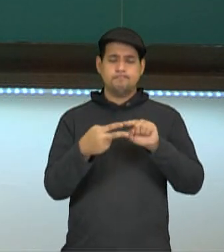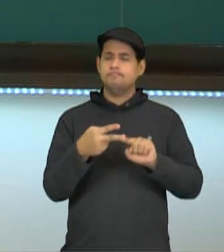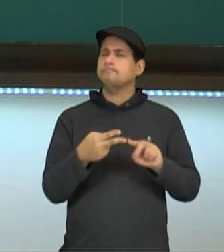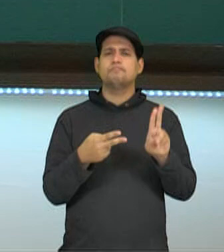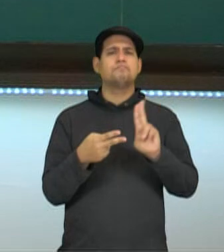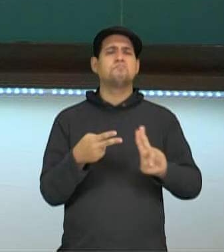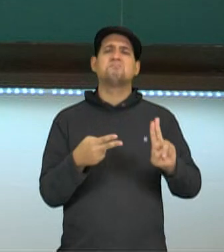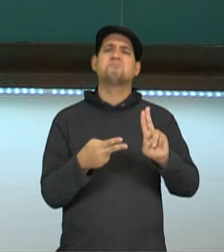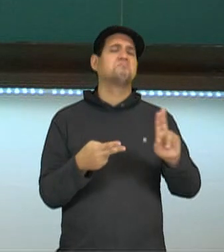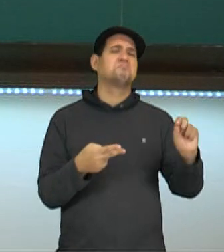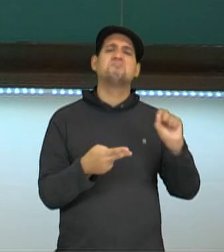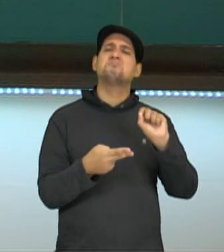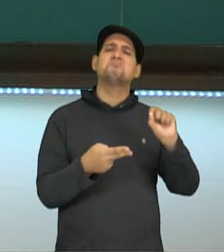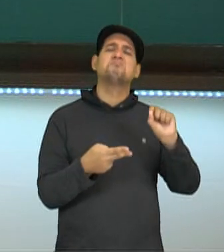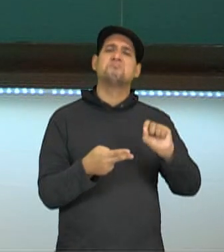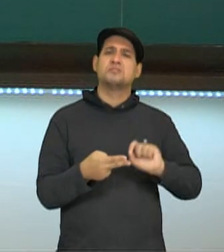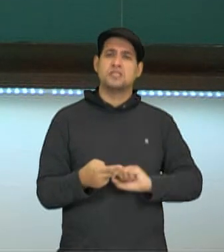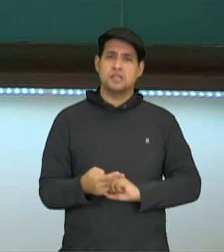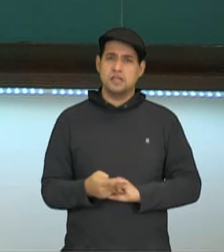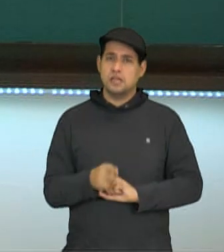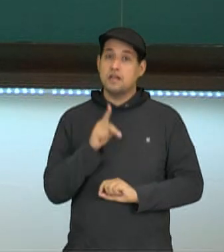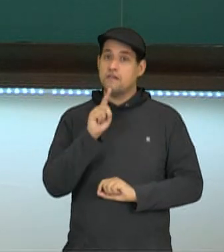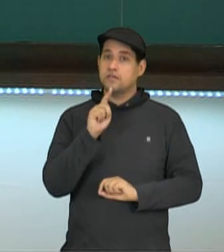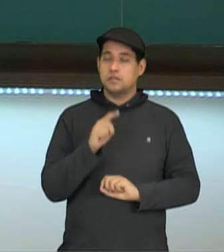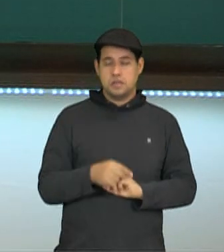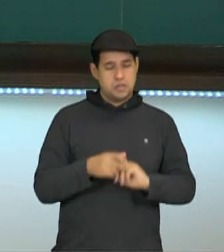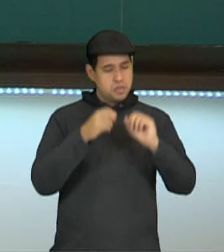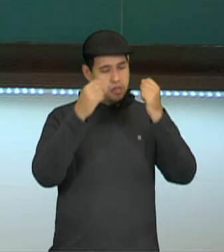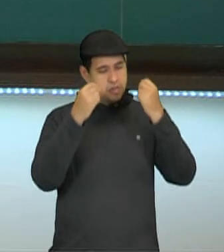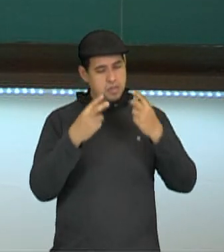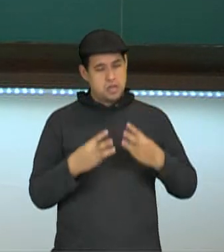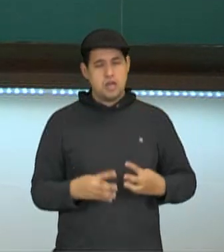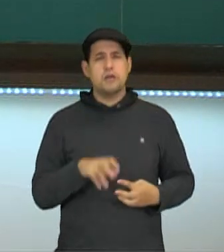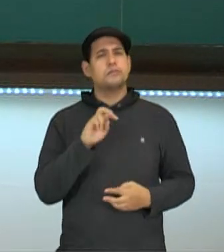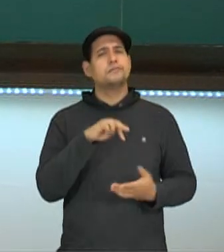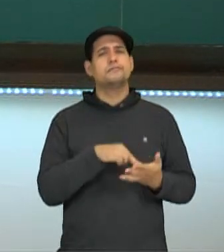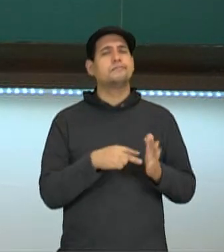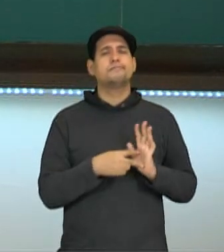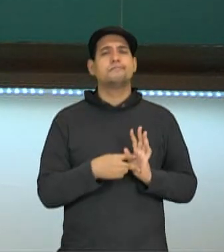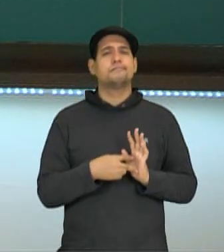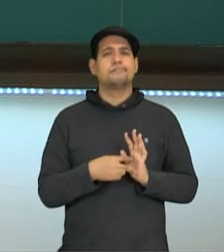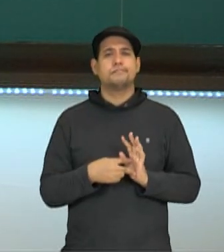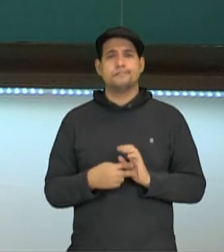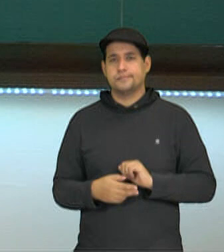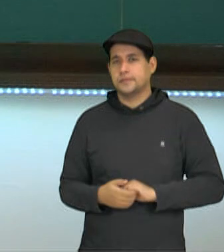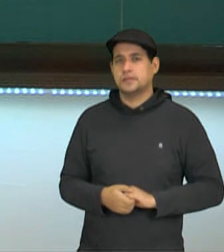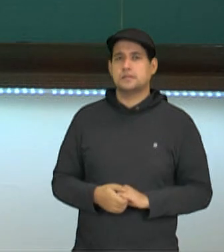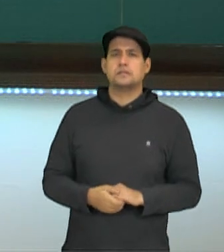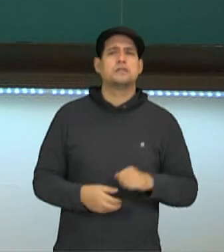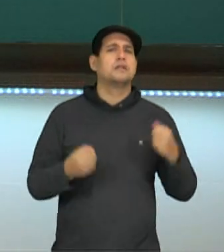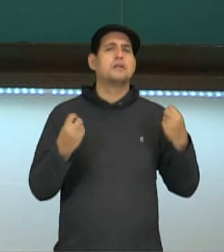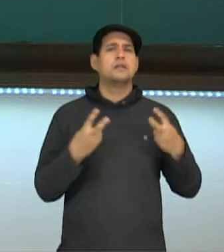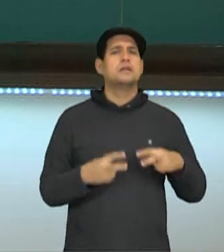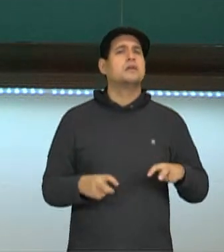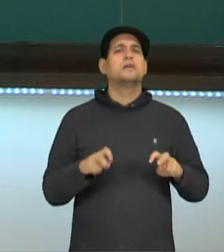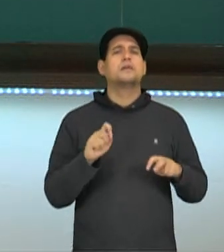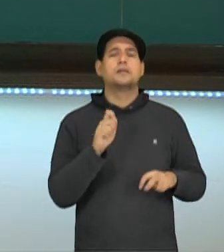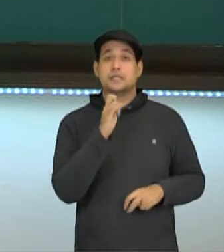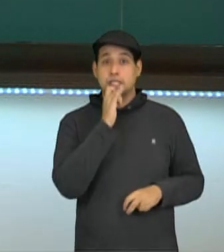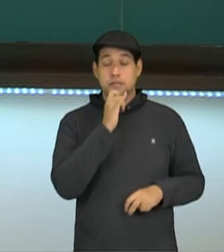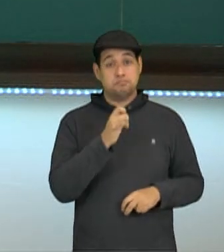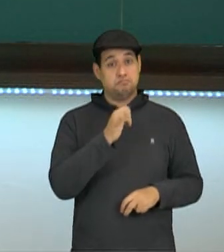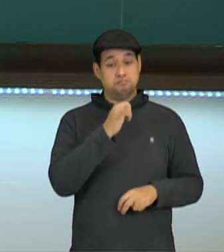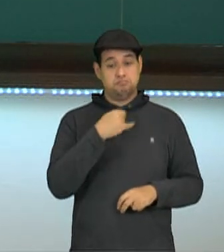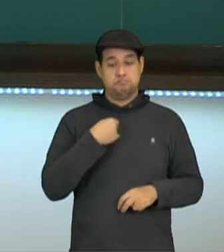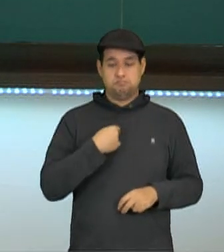utilizados para você reportar o que alguém disse. Então, o que eu quero dizer? Supomos que eu estou